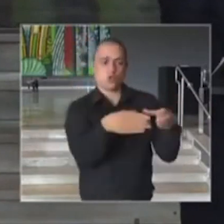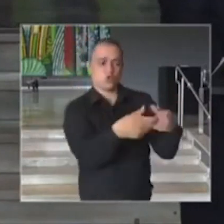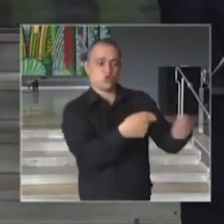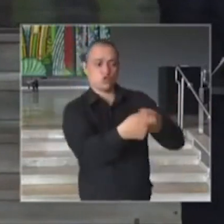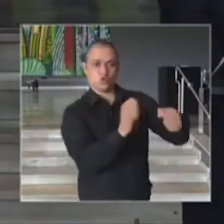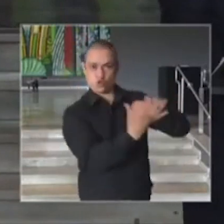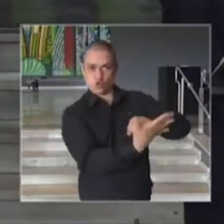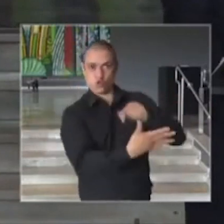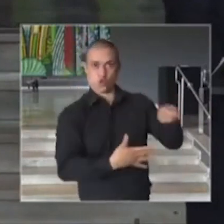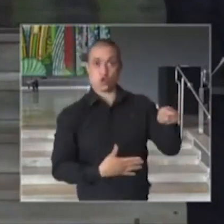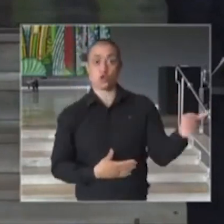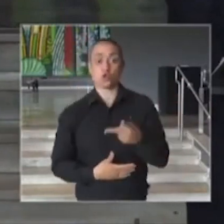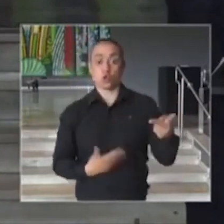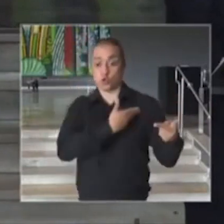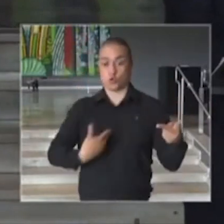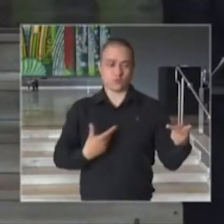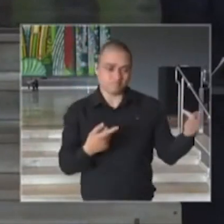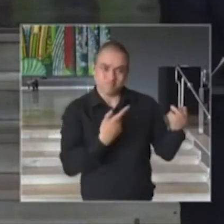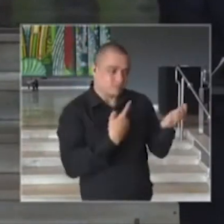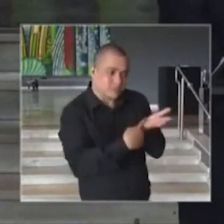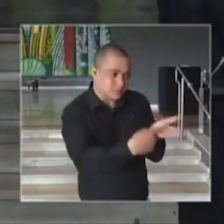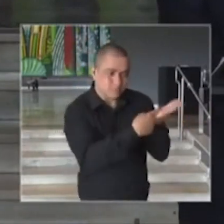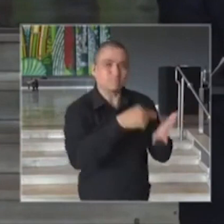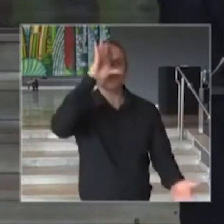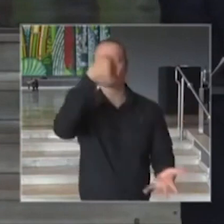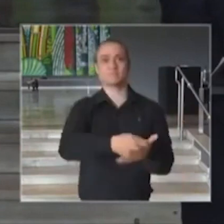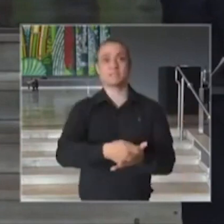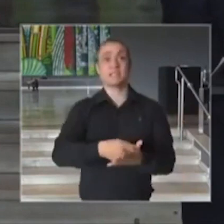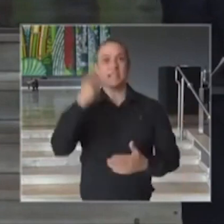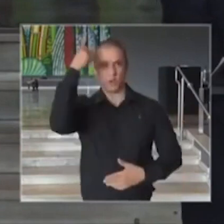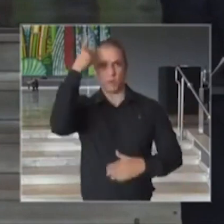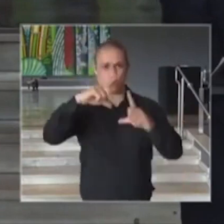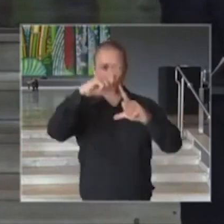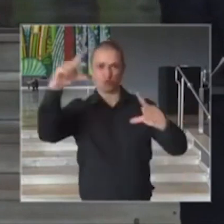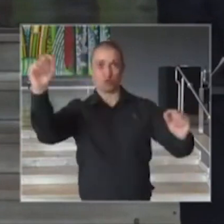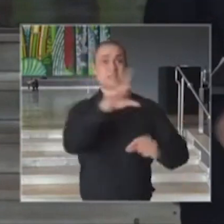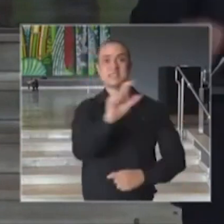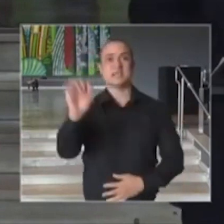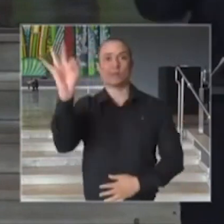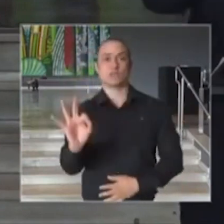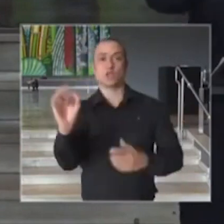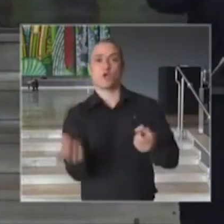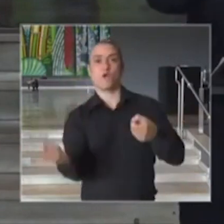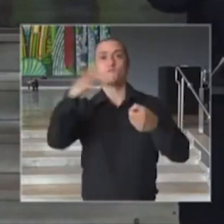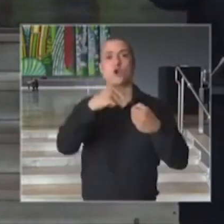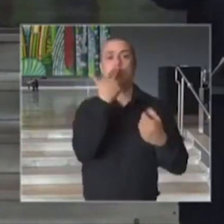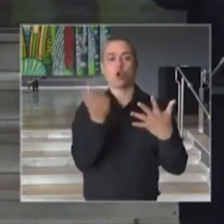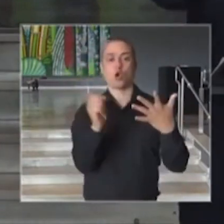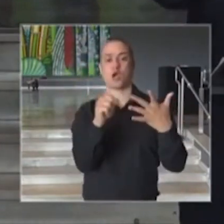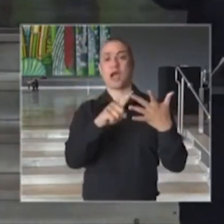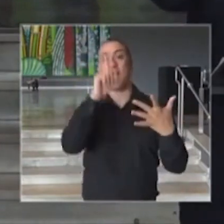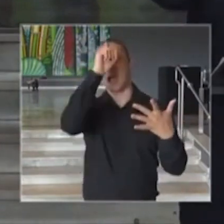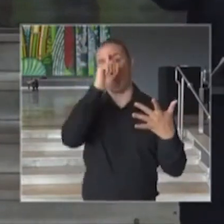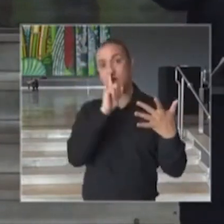centro de contingência do convívio de 19 decidiram que sem por cento do Estado de São Paulo e para fase